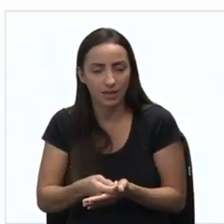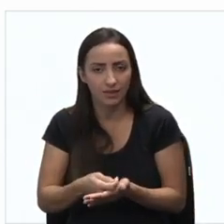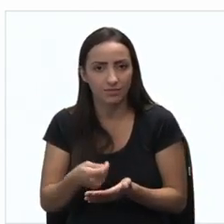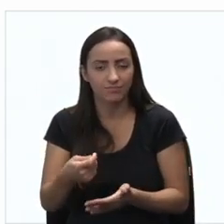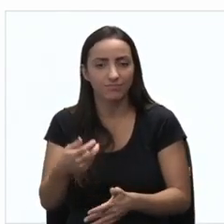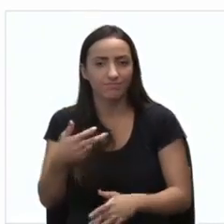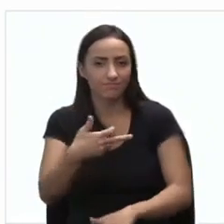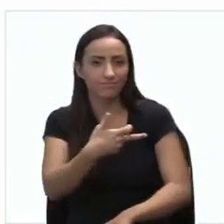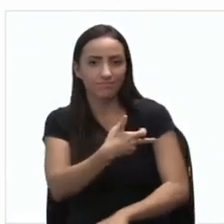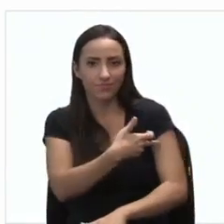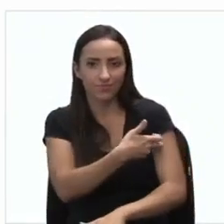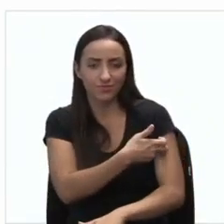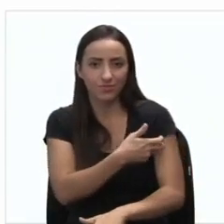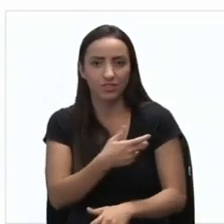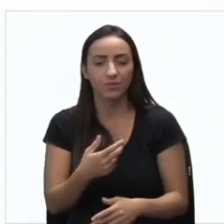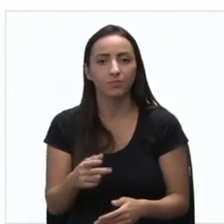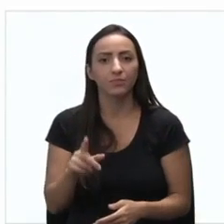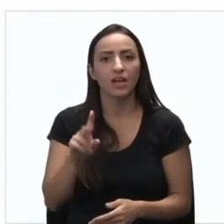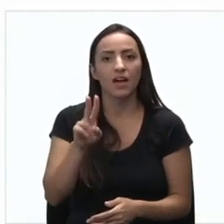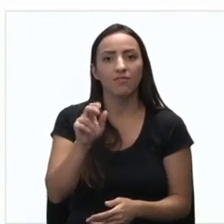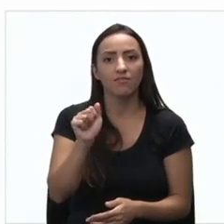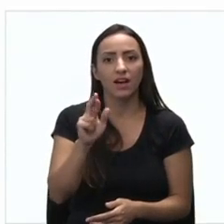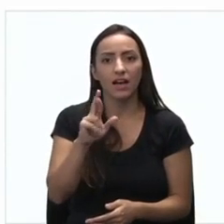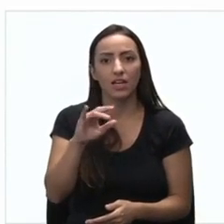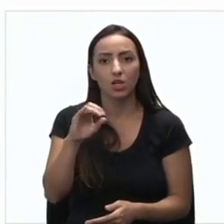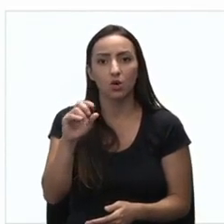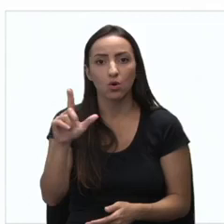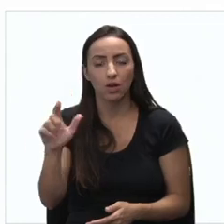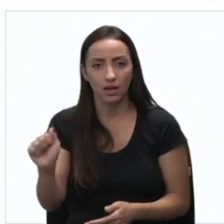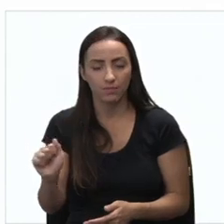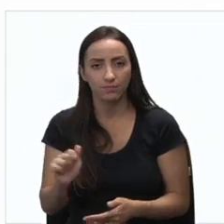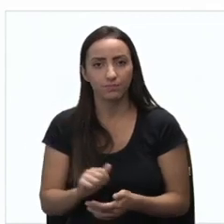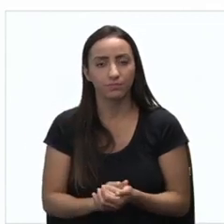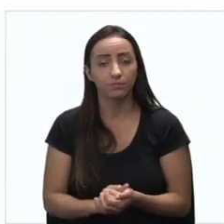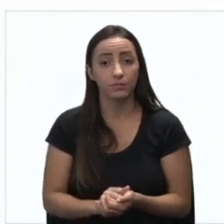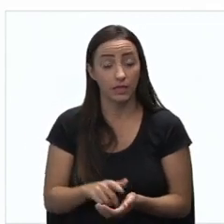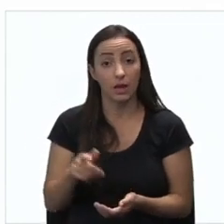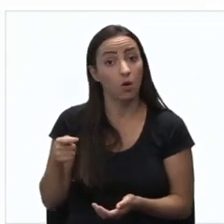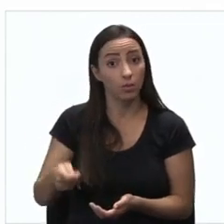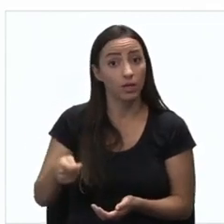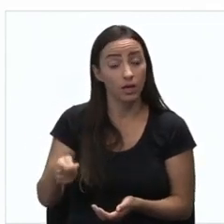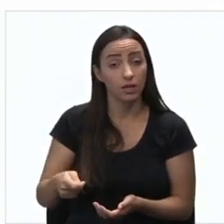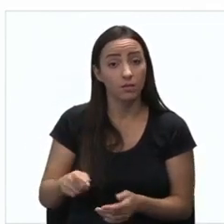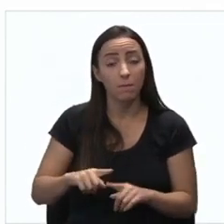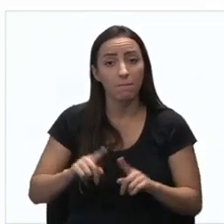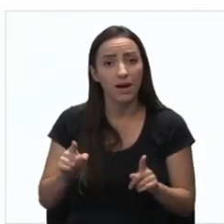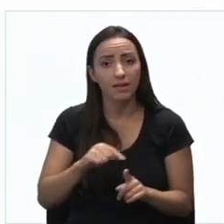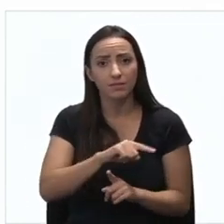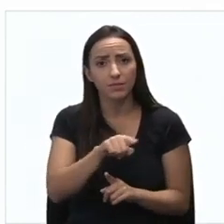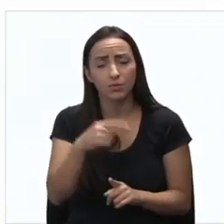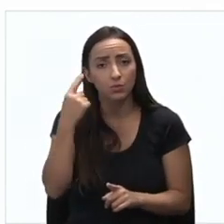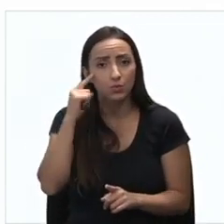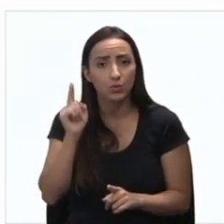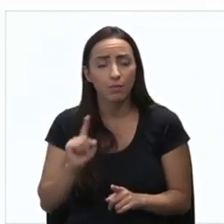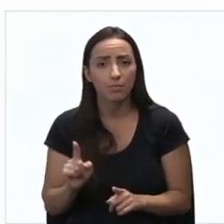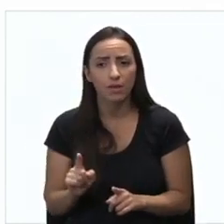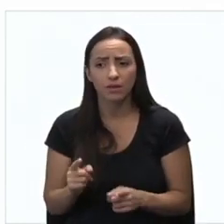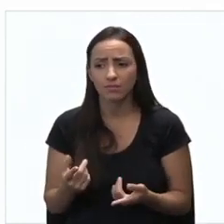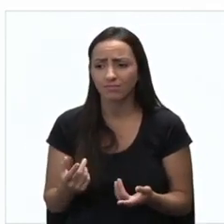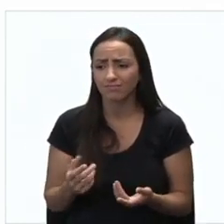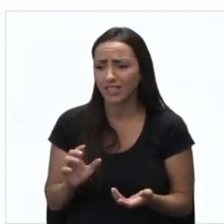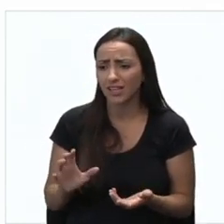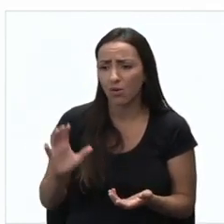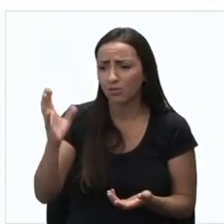a varíola, certo? E eles foram obrigados mesmo, e como eles não sabiam o que poderia acontecer,